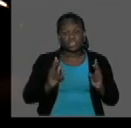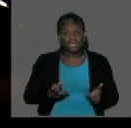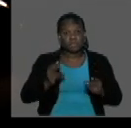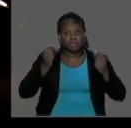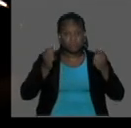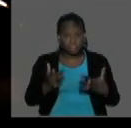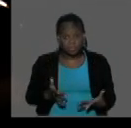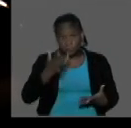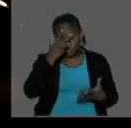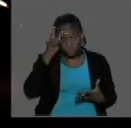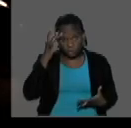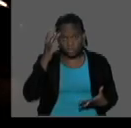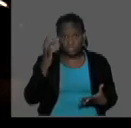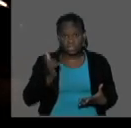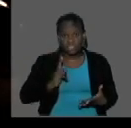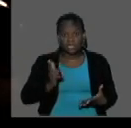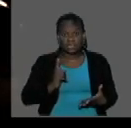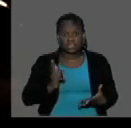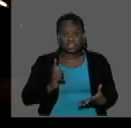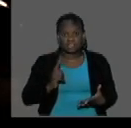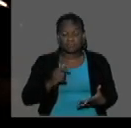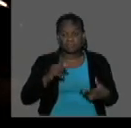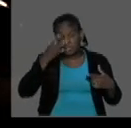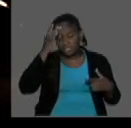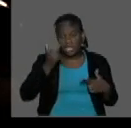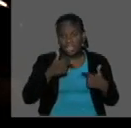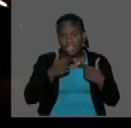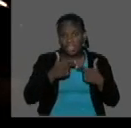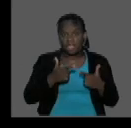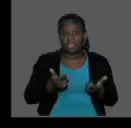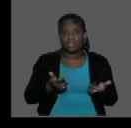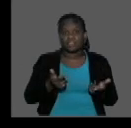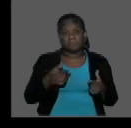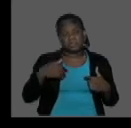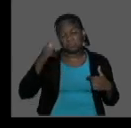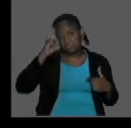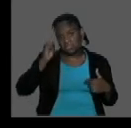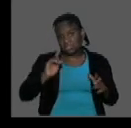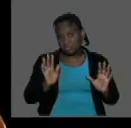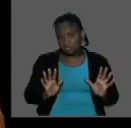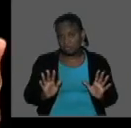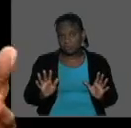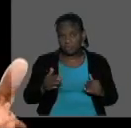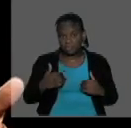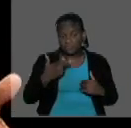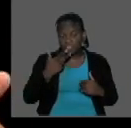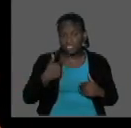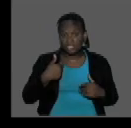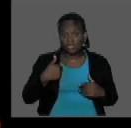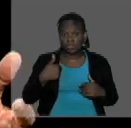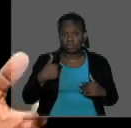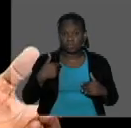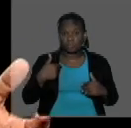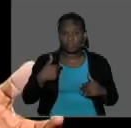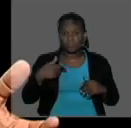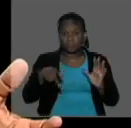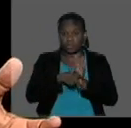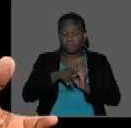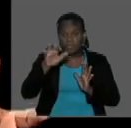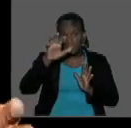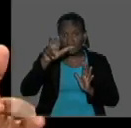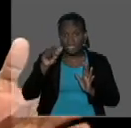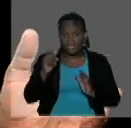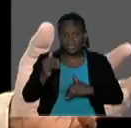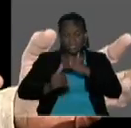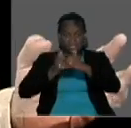sempre digo, as pessoas têm rido, mas eu não sei, eu digo que eu estou na minha fase